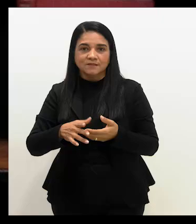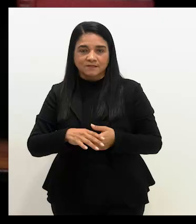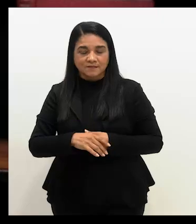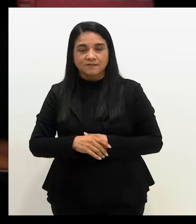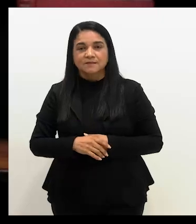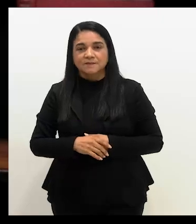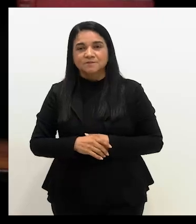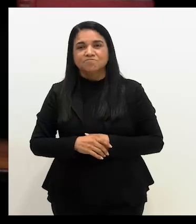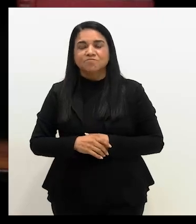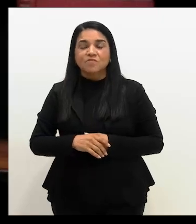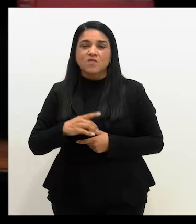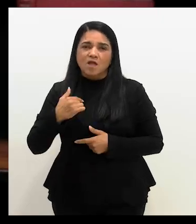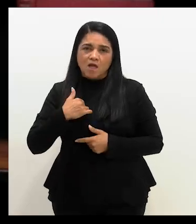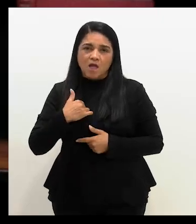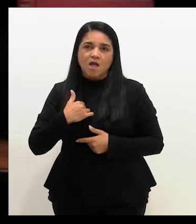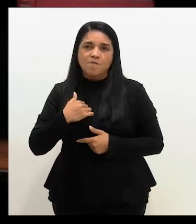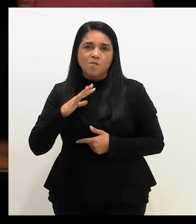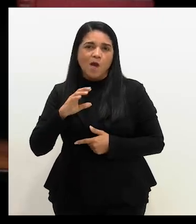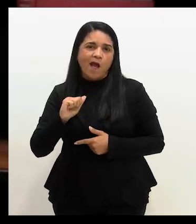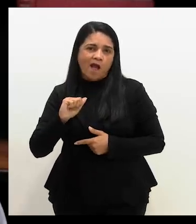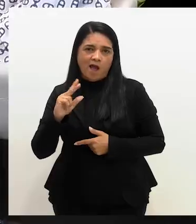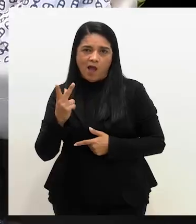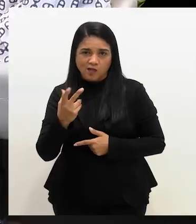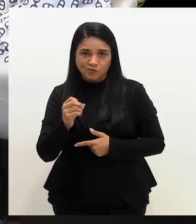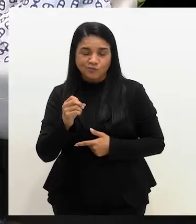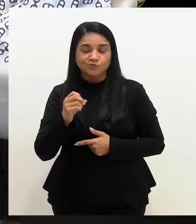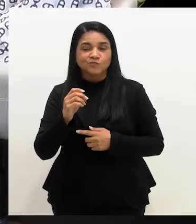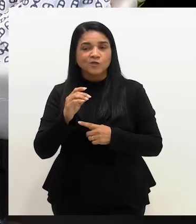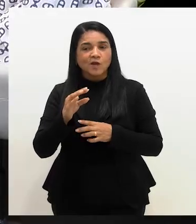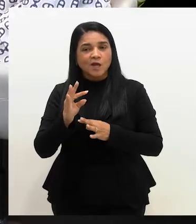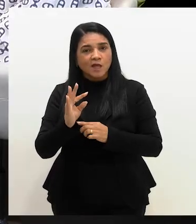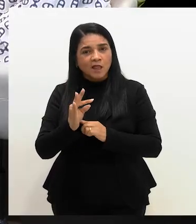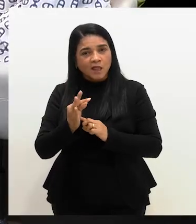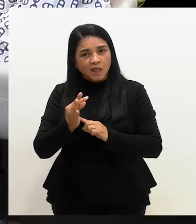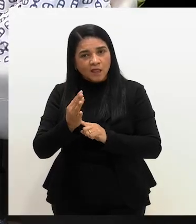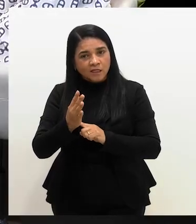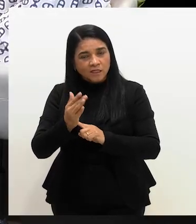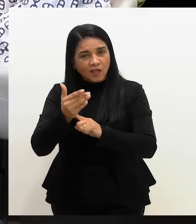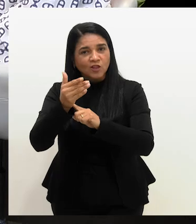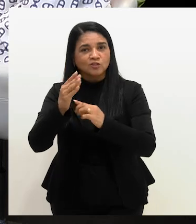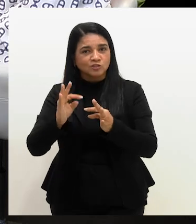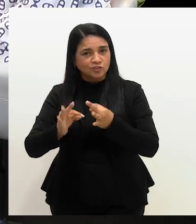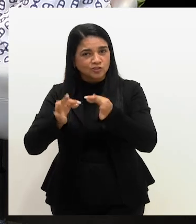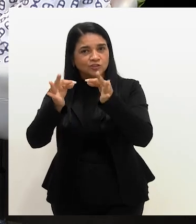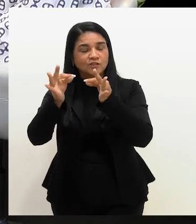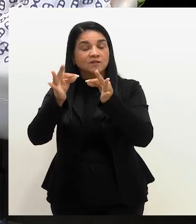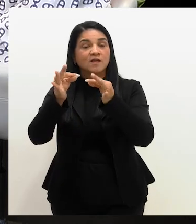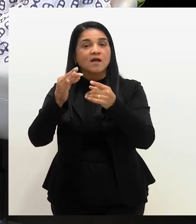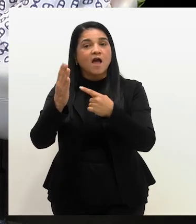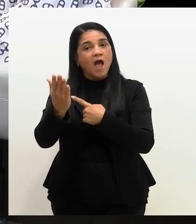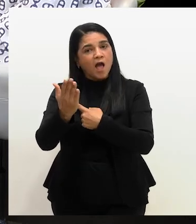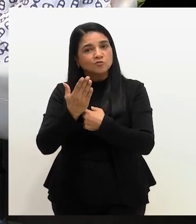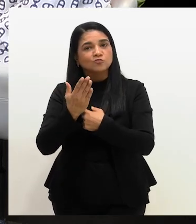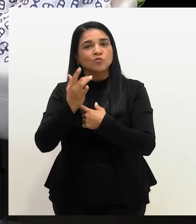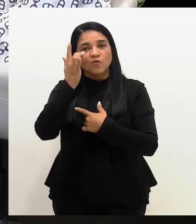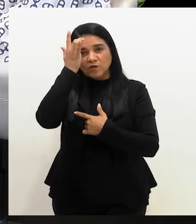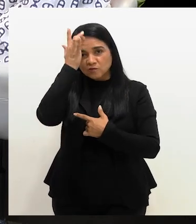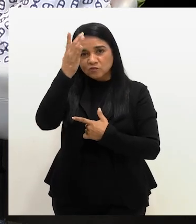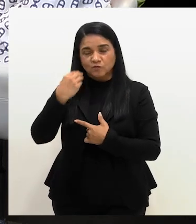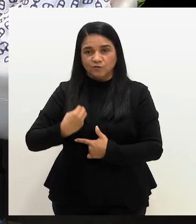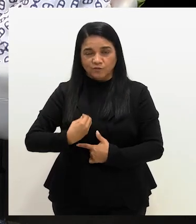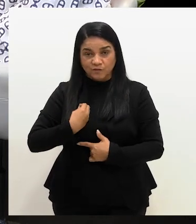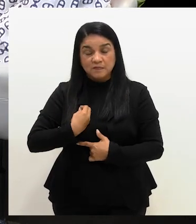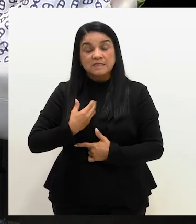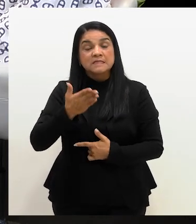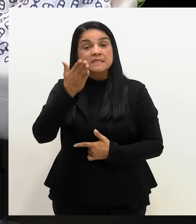enorme, né? Então, eu acho que essa parte da tecnologia facilitou muito a vida, facilitou